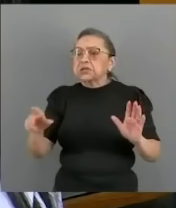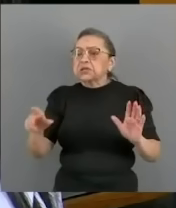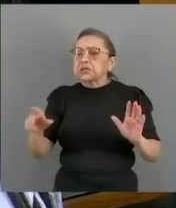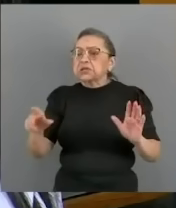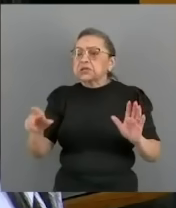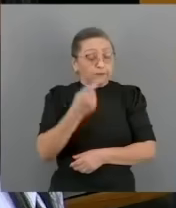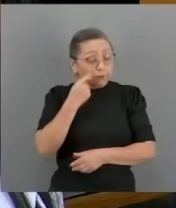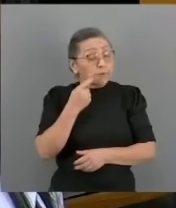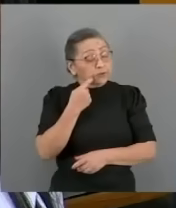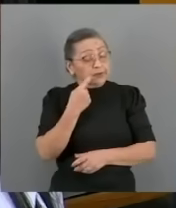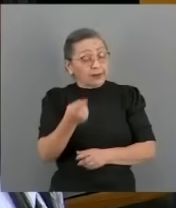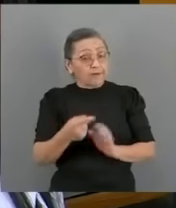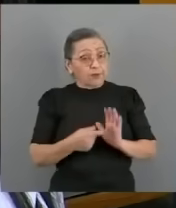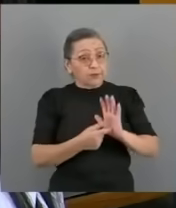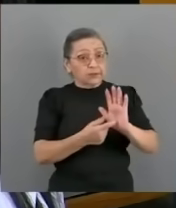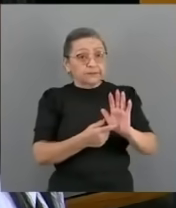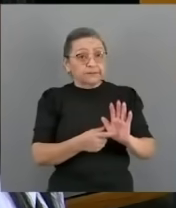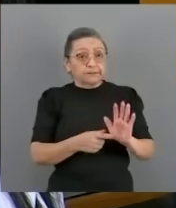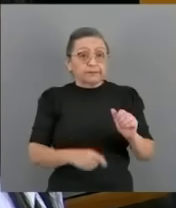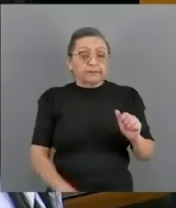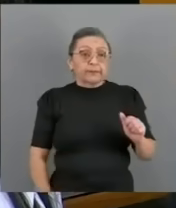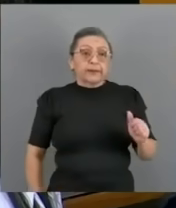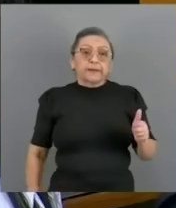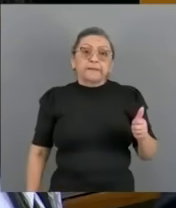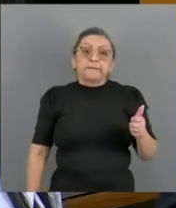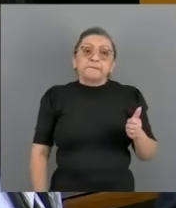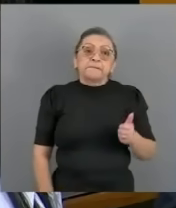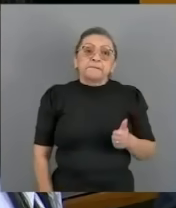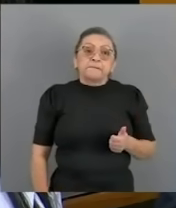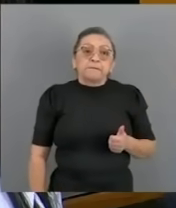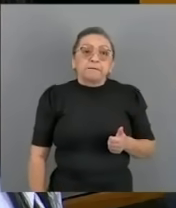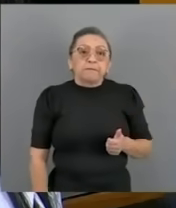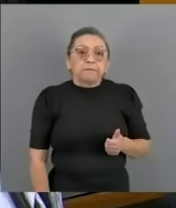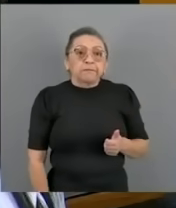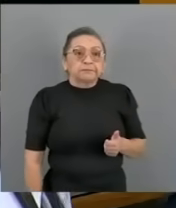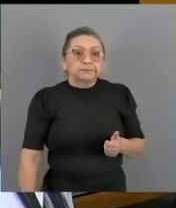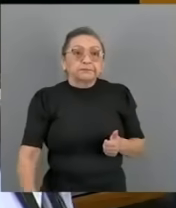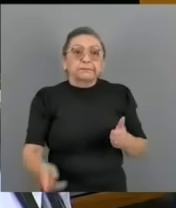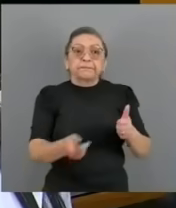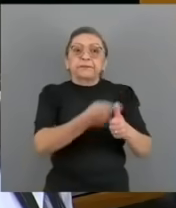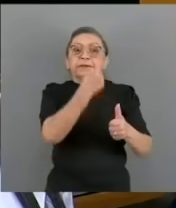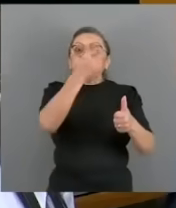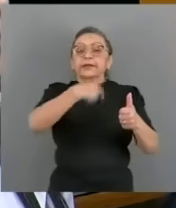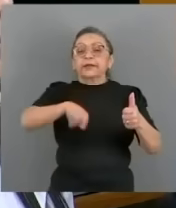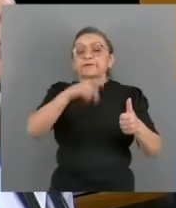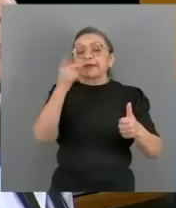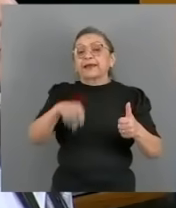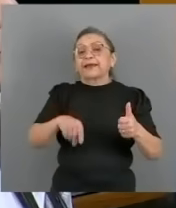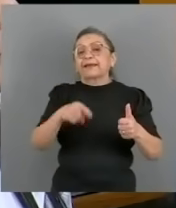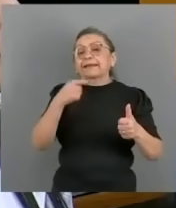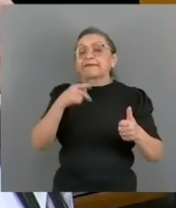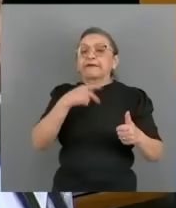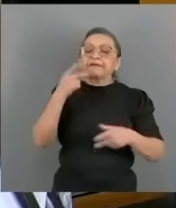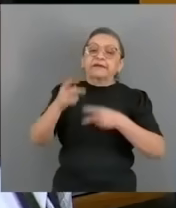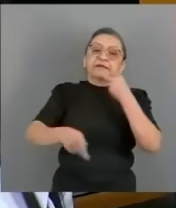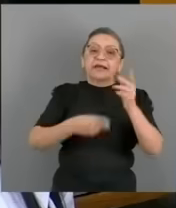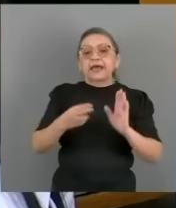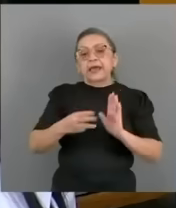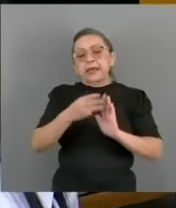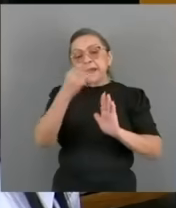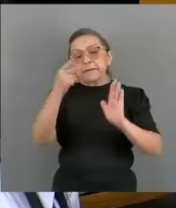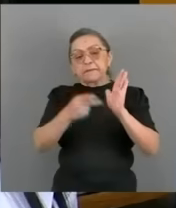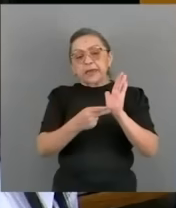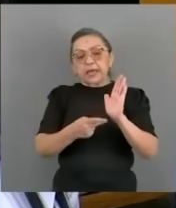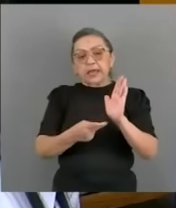presidente. A primeira que eu vou demonstrar é essa falácia da MP que estabeleceu um